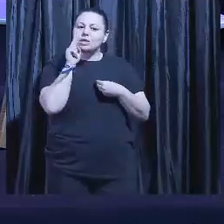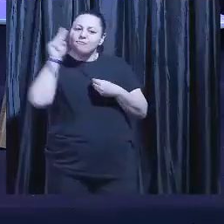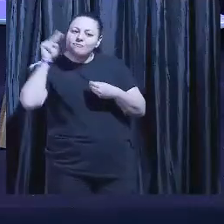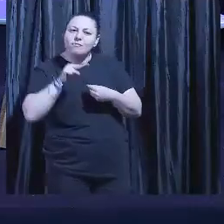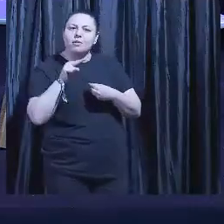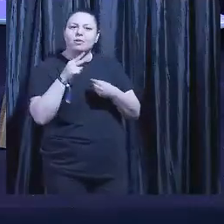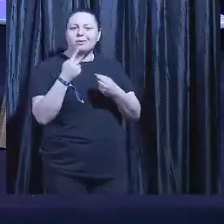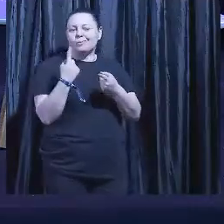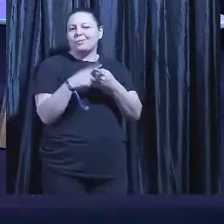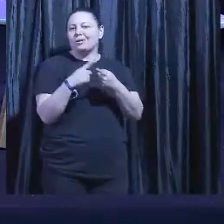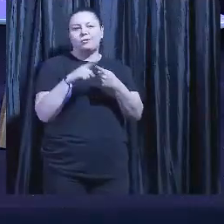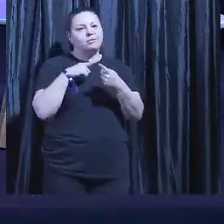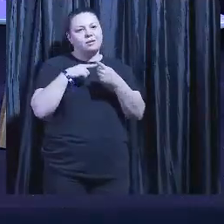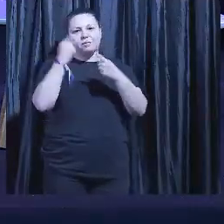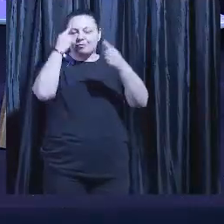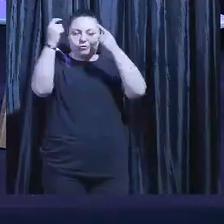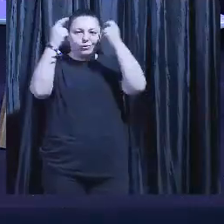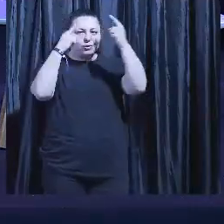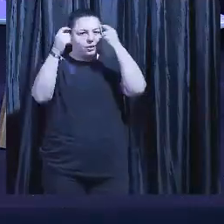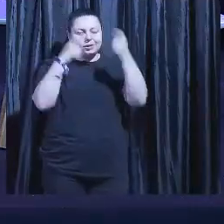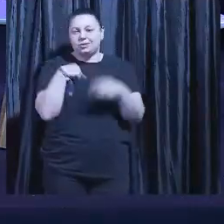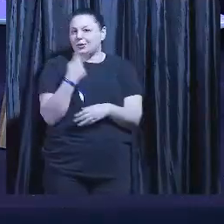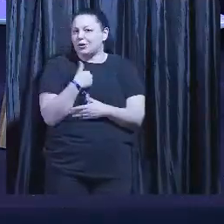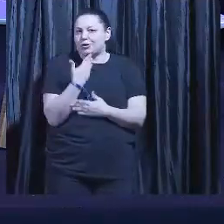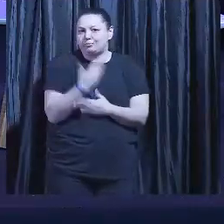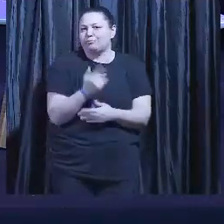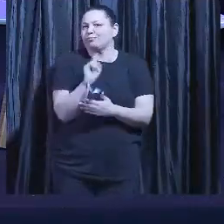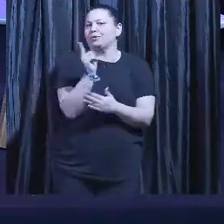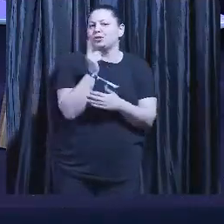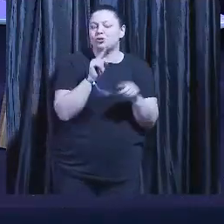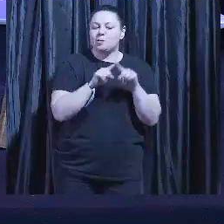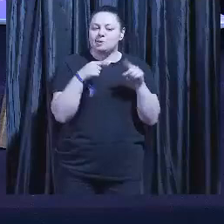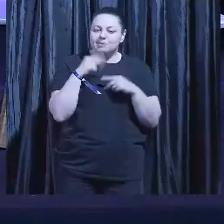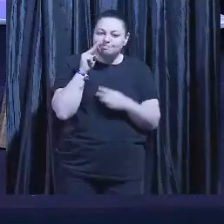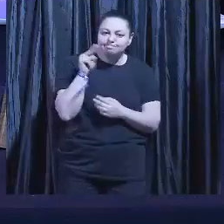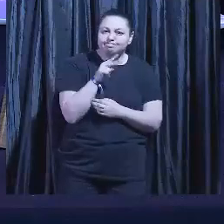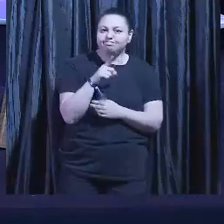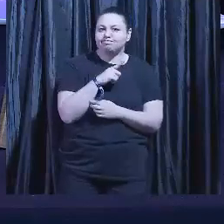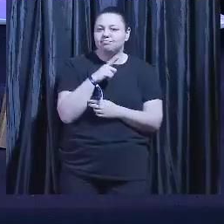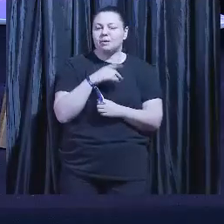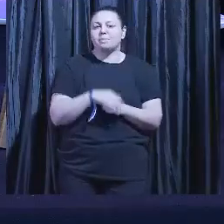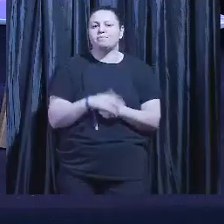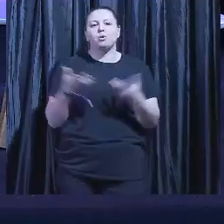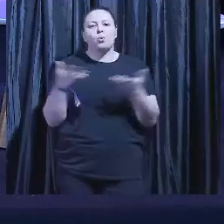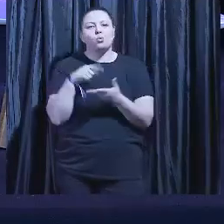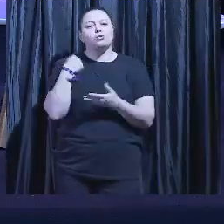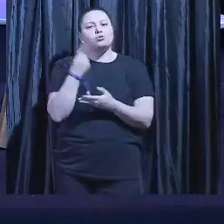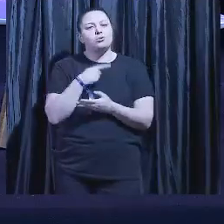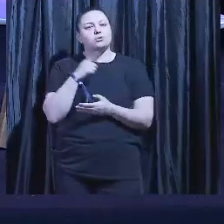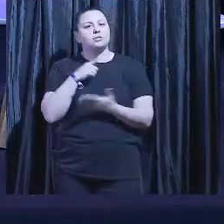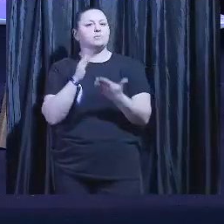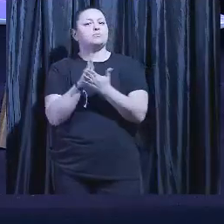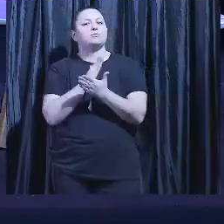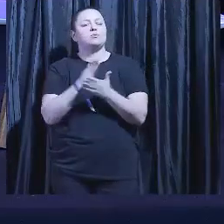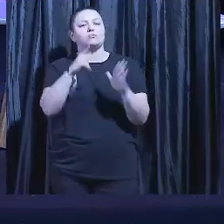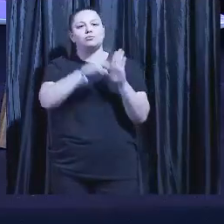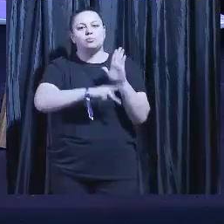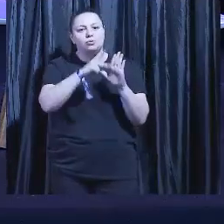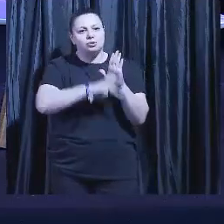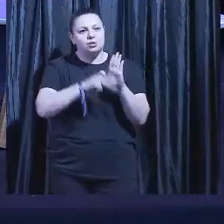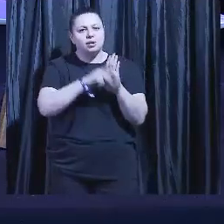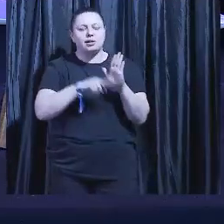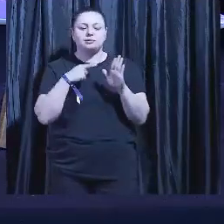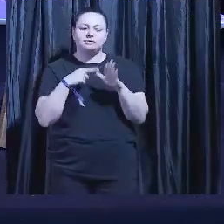essa violência no qual a gente não pediu. Então, hoje em dia nós atuamos com alguns projetos que fomentam o mercado